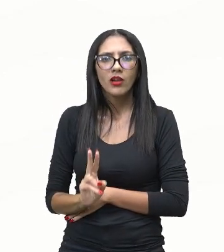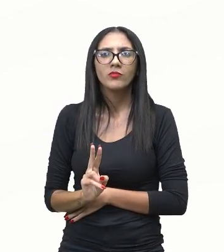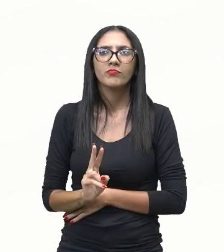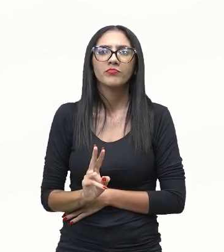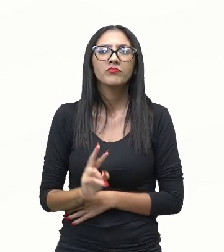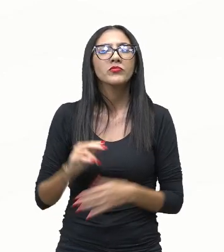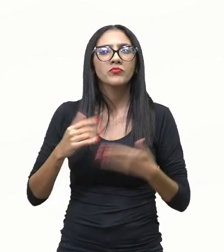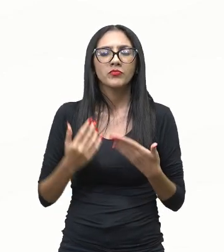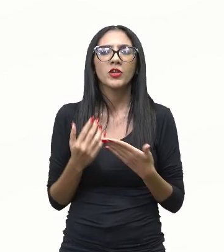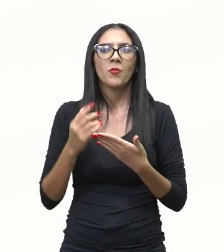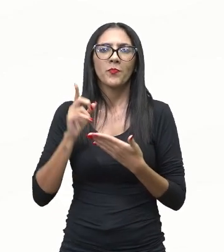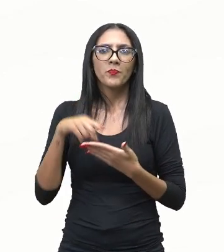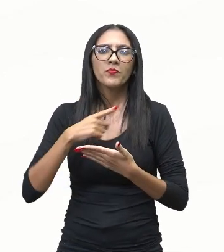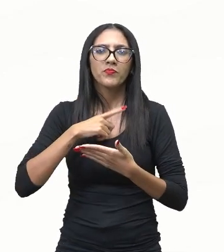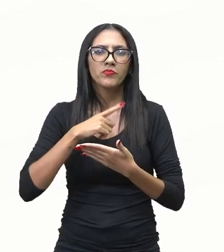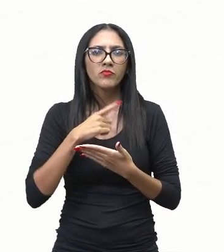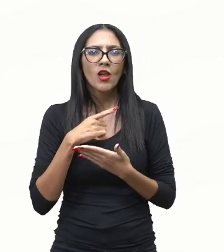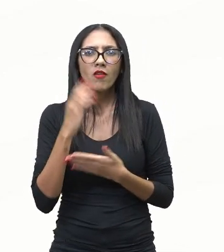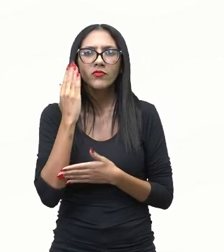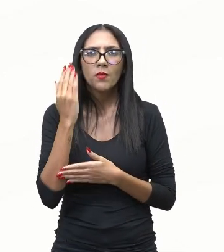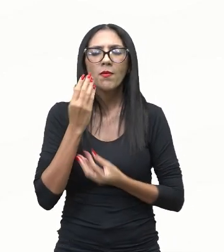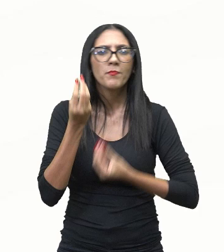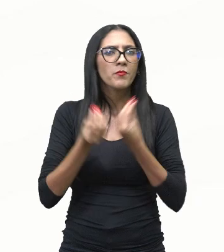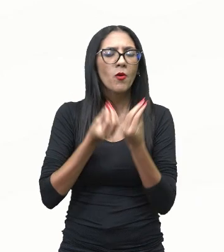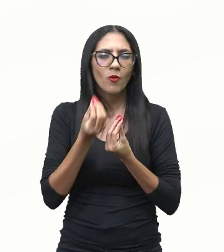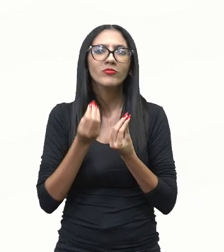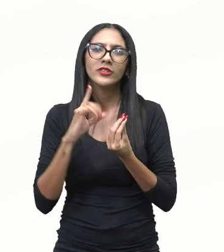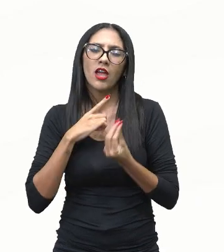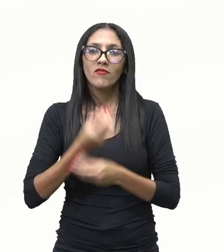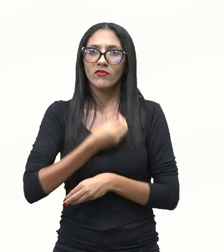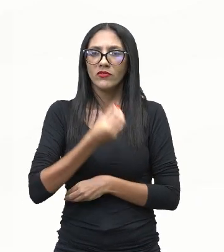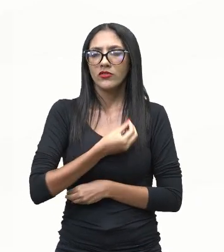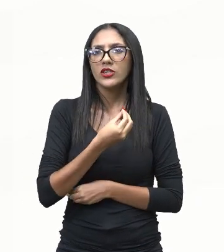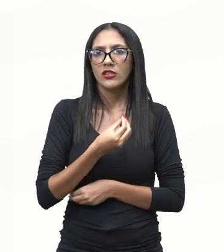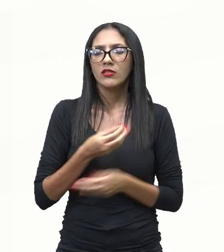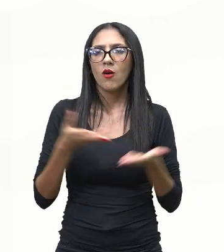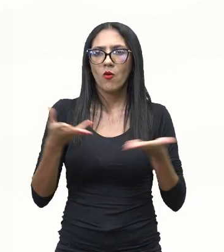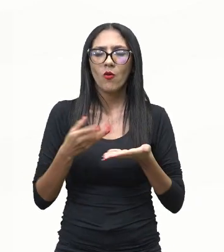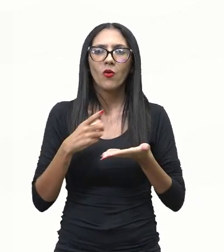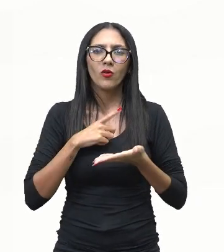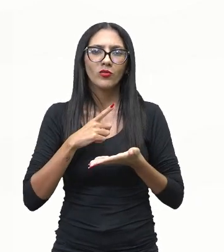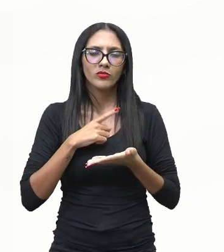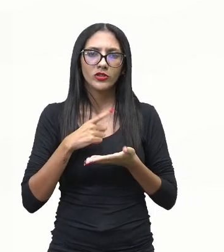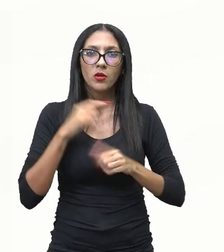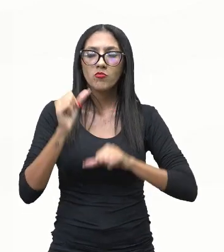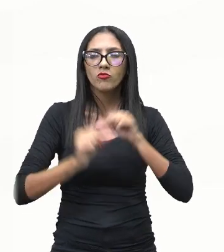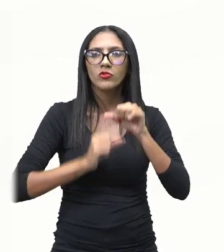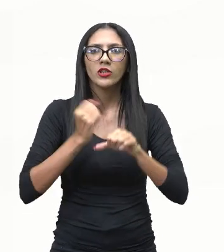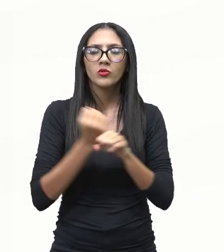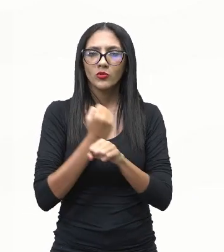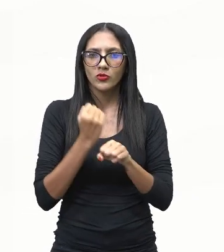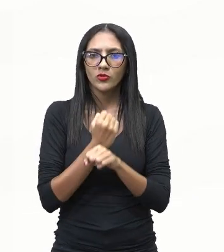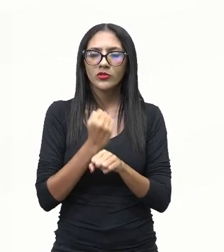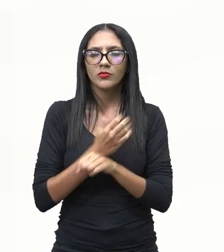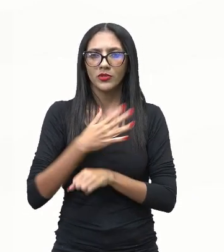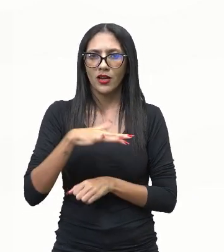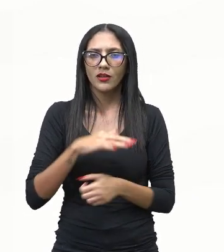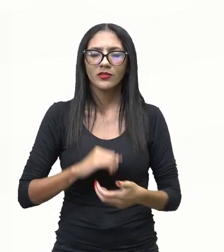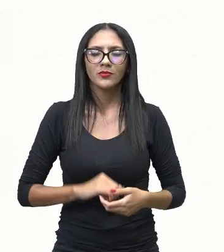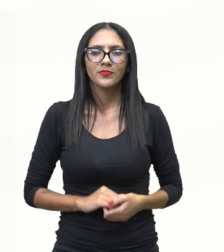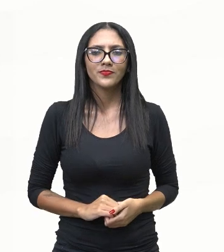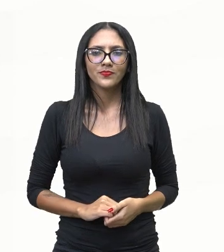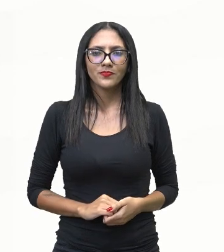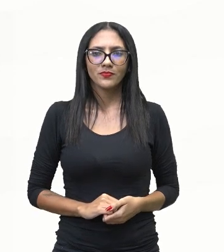sendo tomadas lá atrás que, de certa forma, ainda estão presentes aqui, projetos de infraestrutura, né? A gente tem